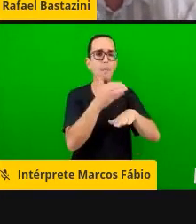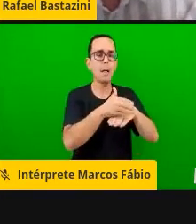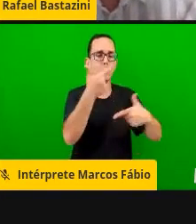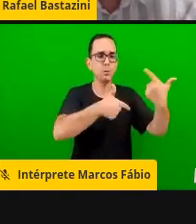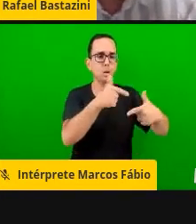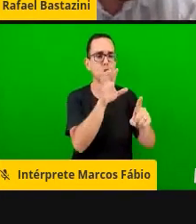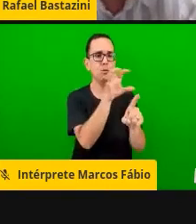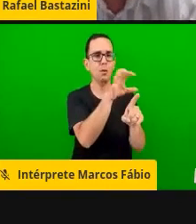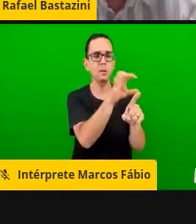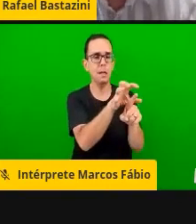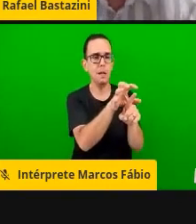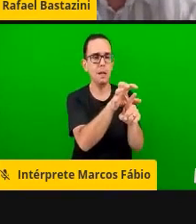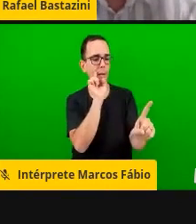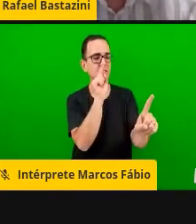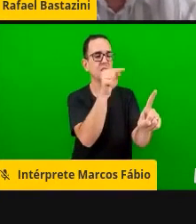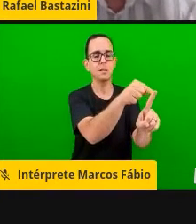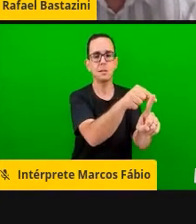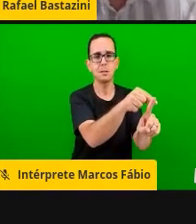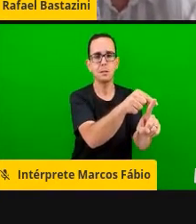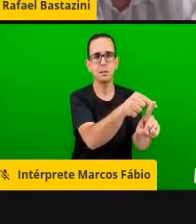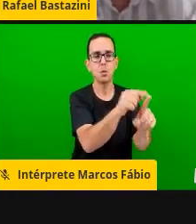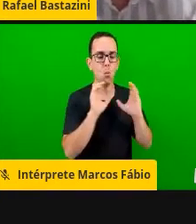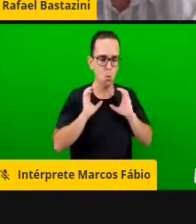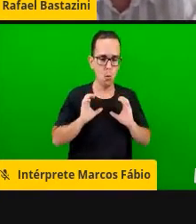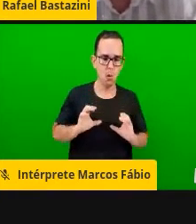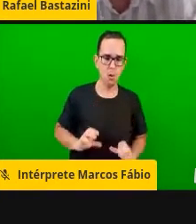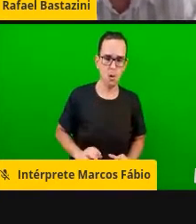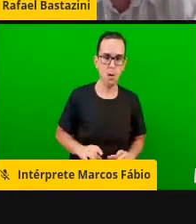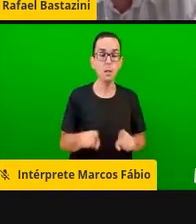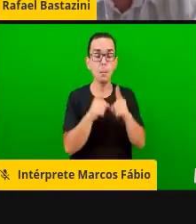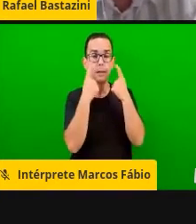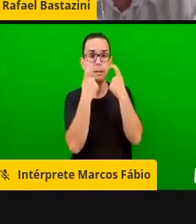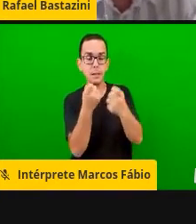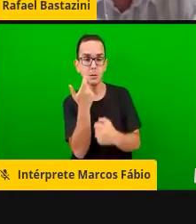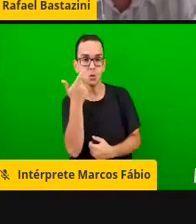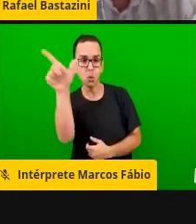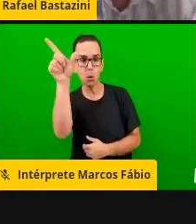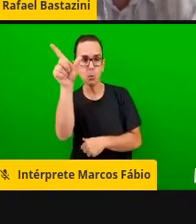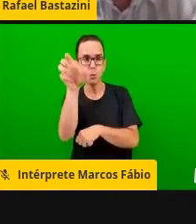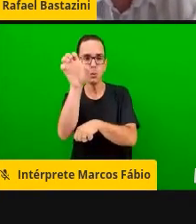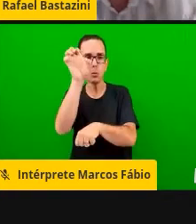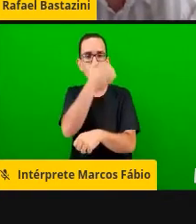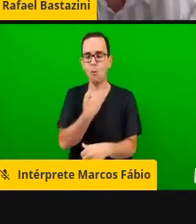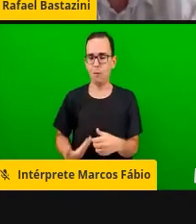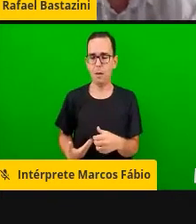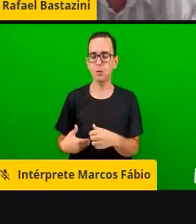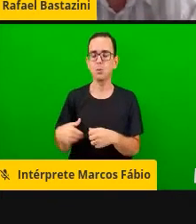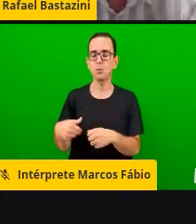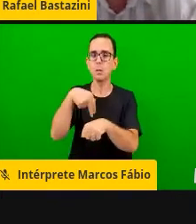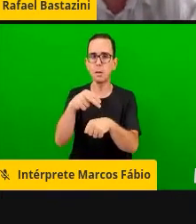influenciar indiretamente o comportamento e os interesses de outros estados nacionais por meios